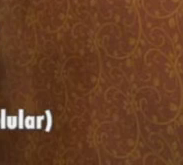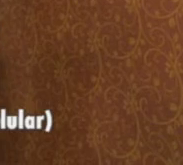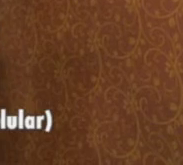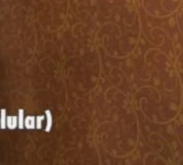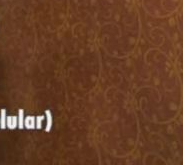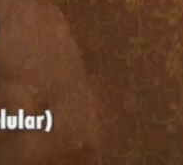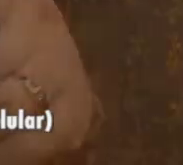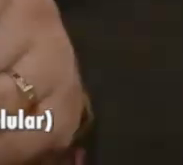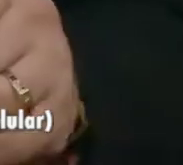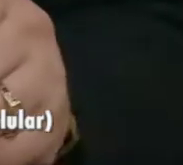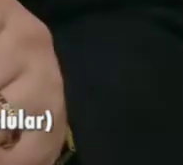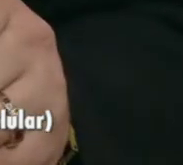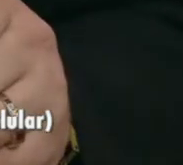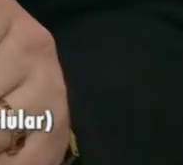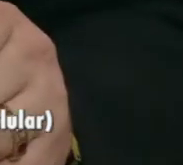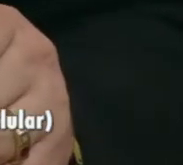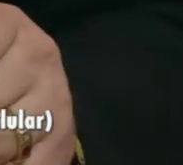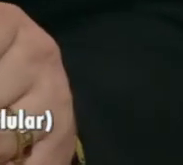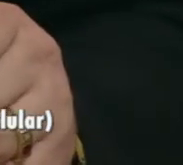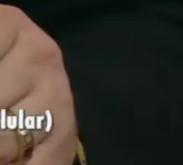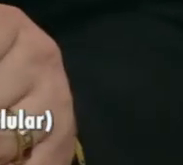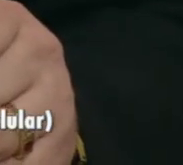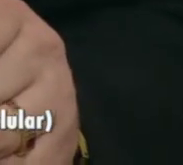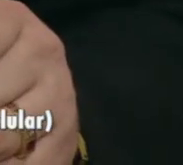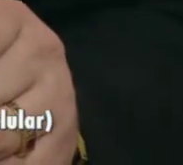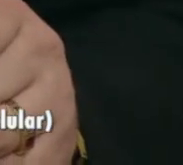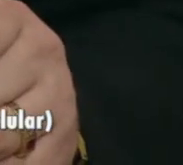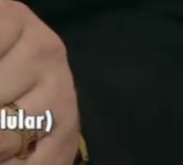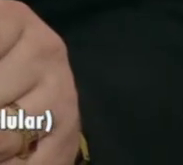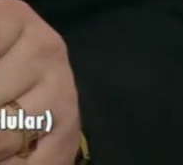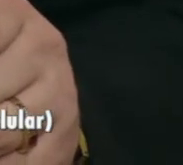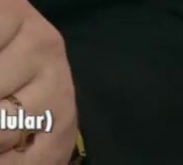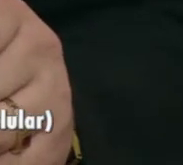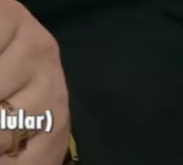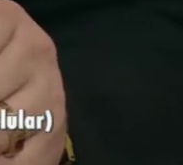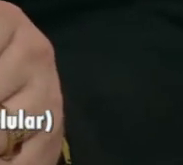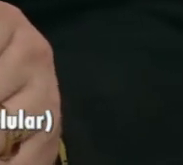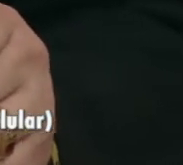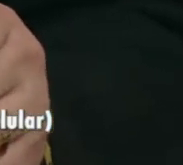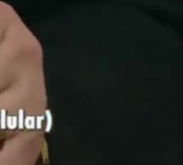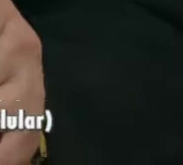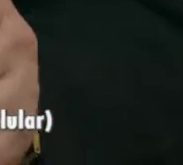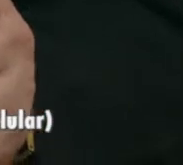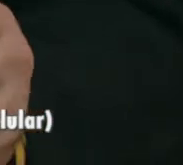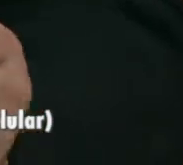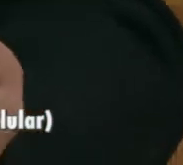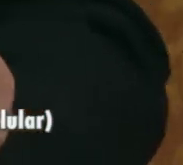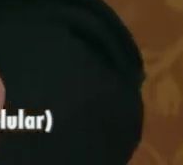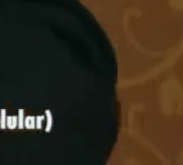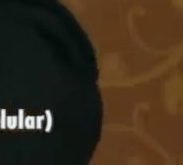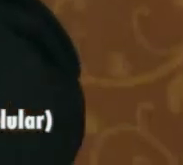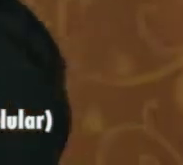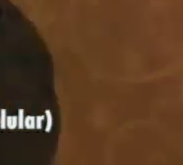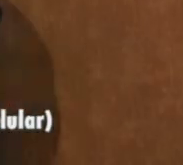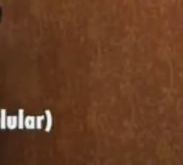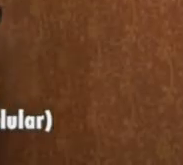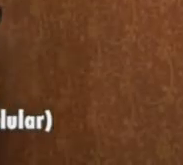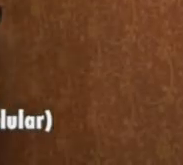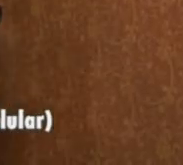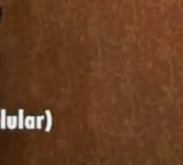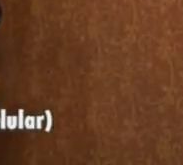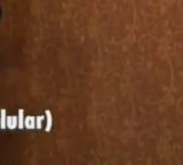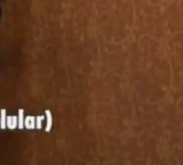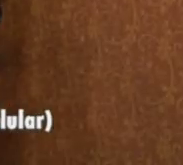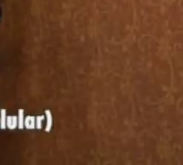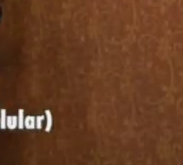essa peça tão linda, folheada a ouro, que é o Terçário dos Anjos. O local para você guardar o seu terço. Imagine só também no seu lar